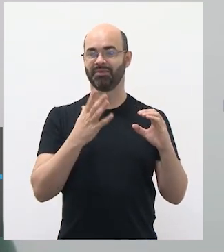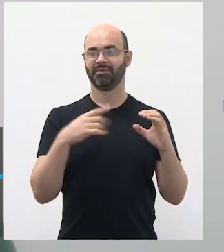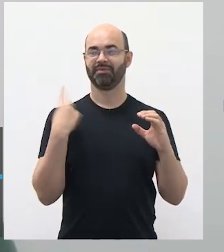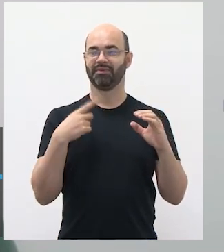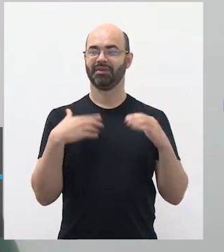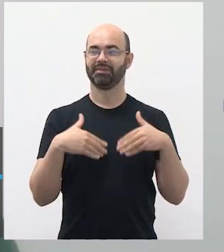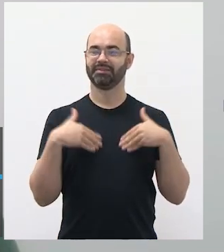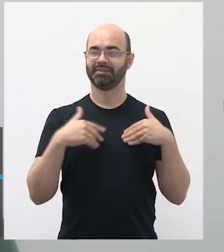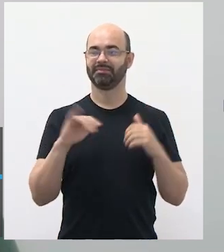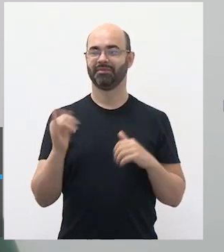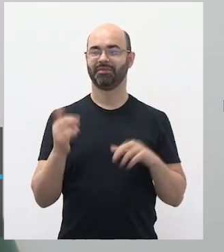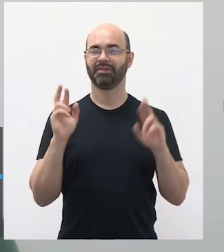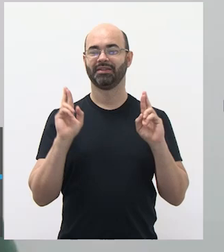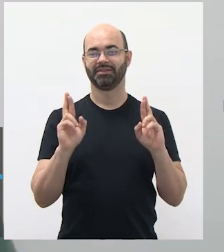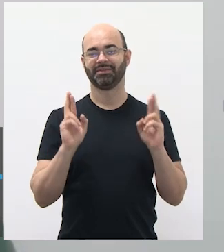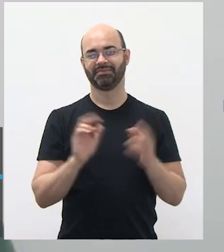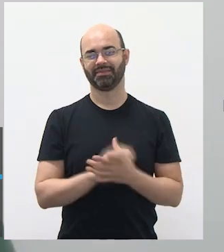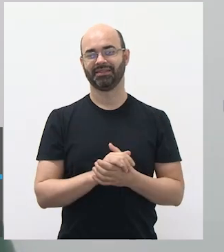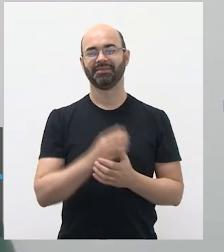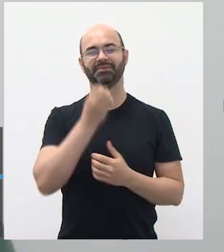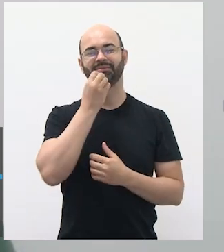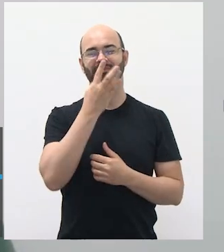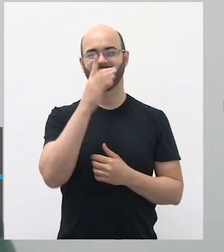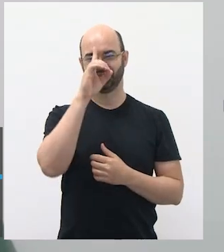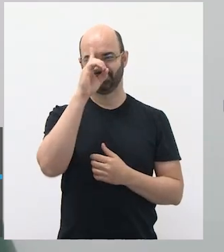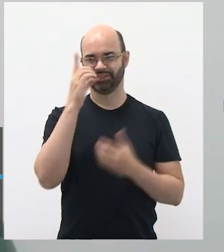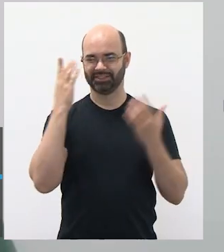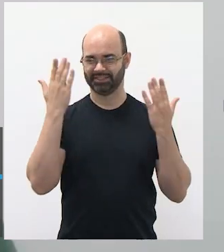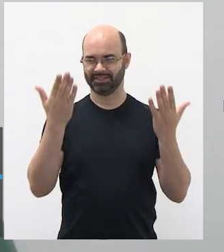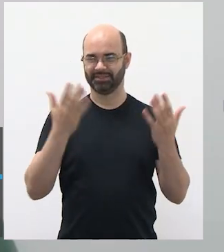muito agradável. Bom dia.